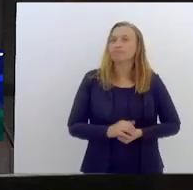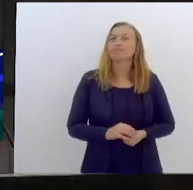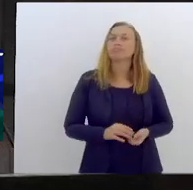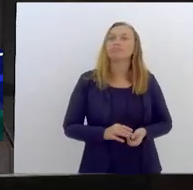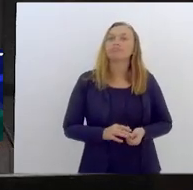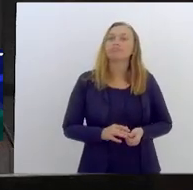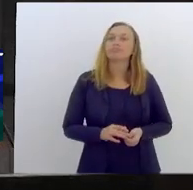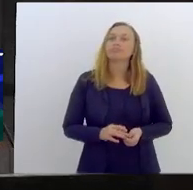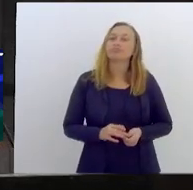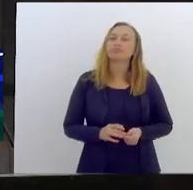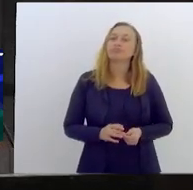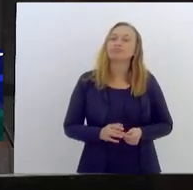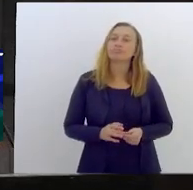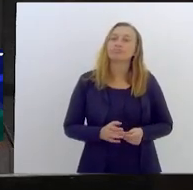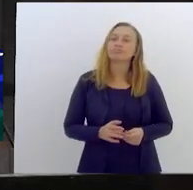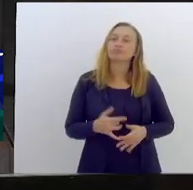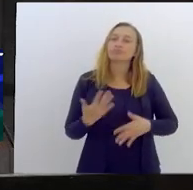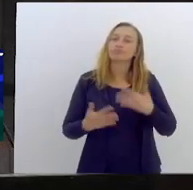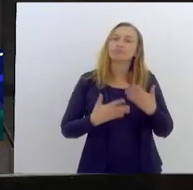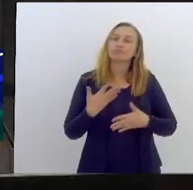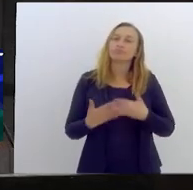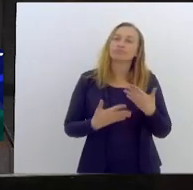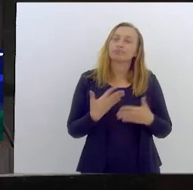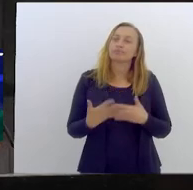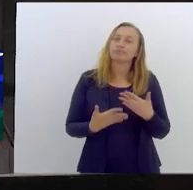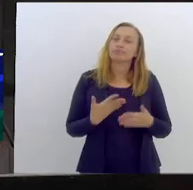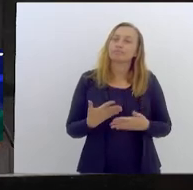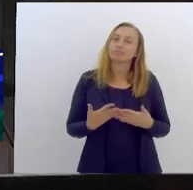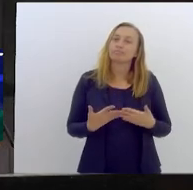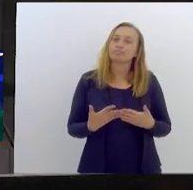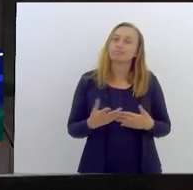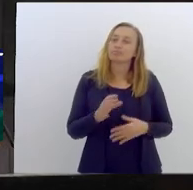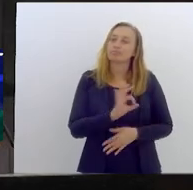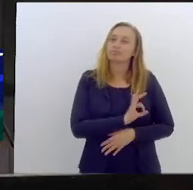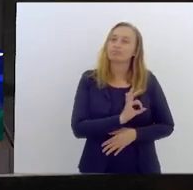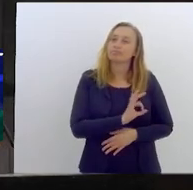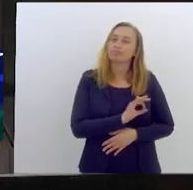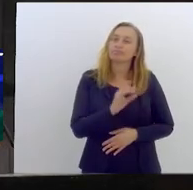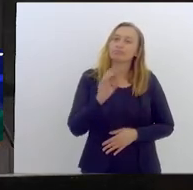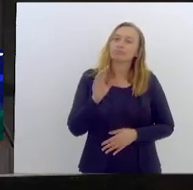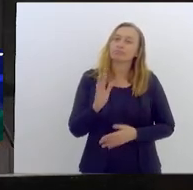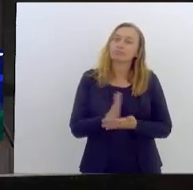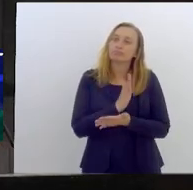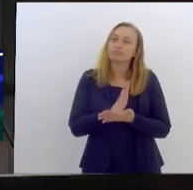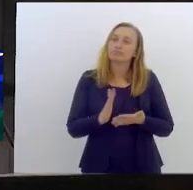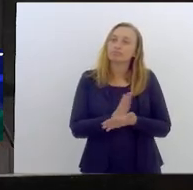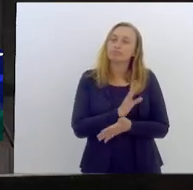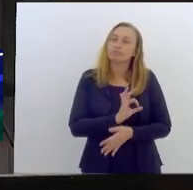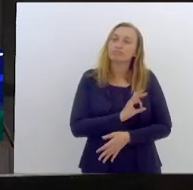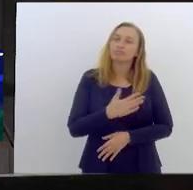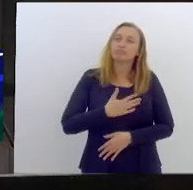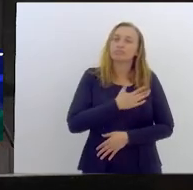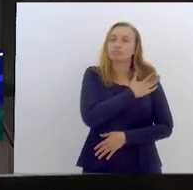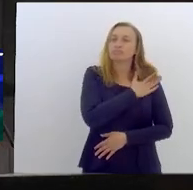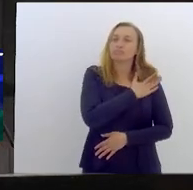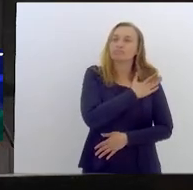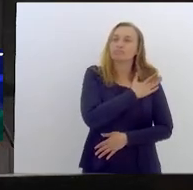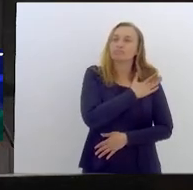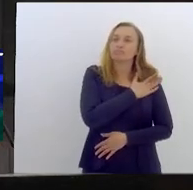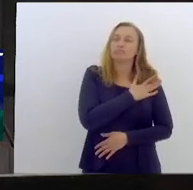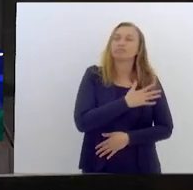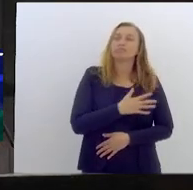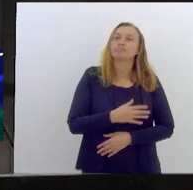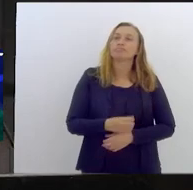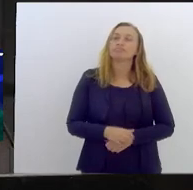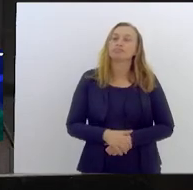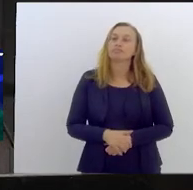também congratulando com a moção de aplausos os policiais, alguns policiais militares do 8º Batalhão, que